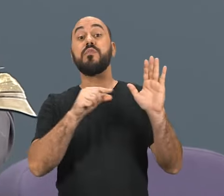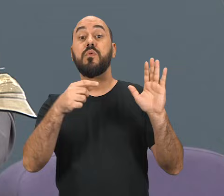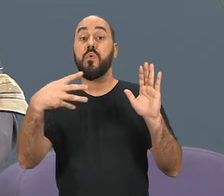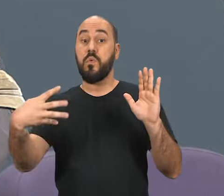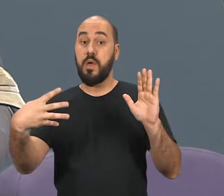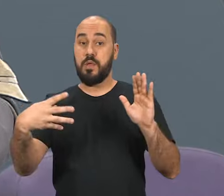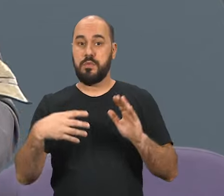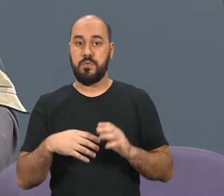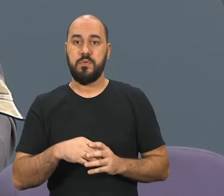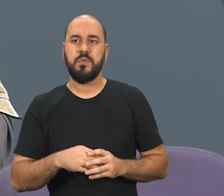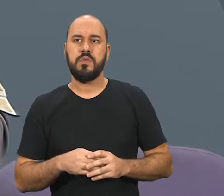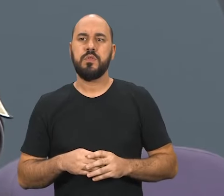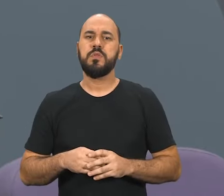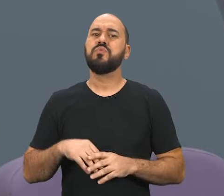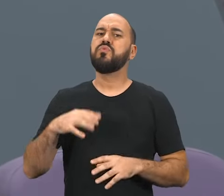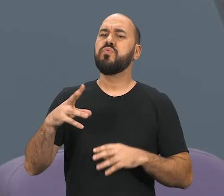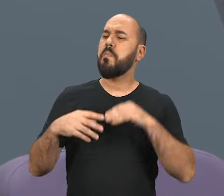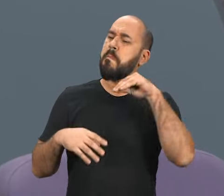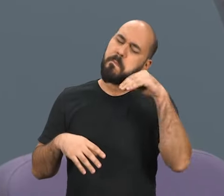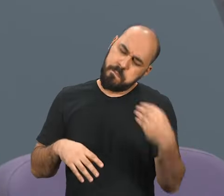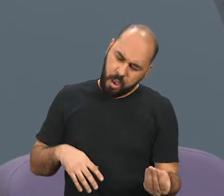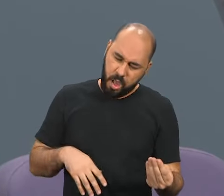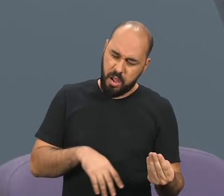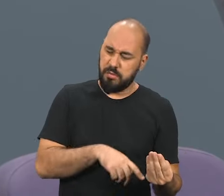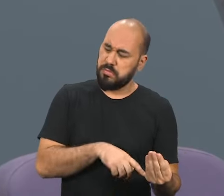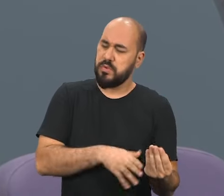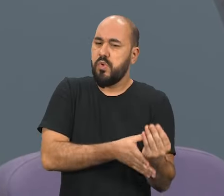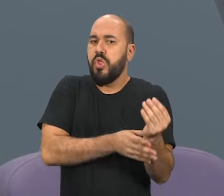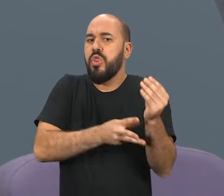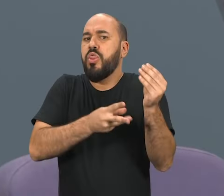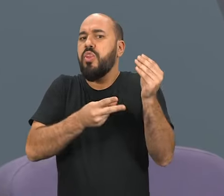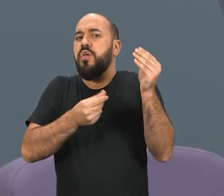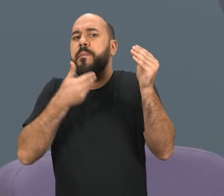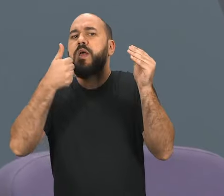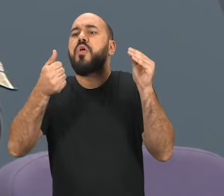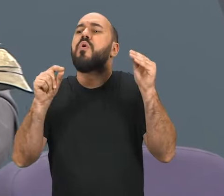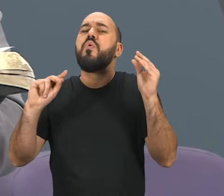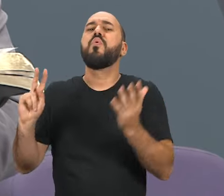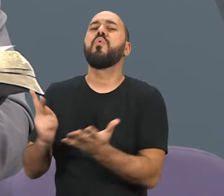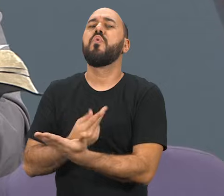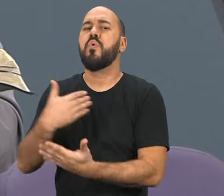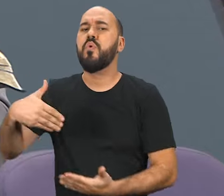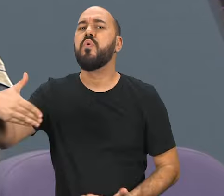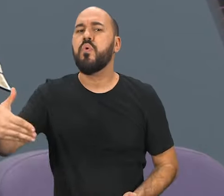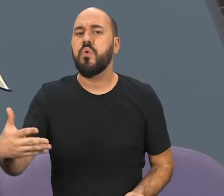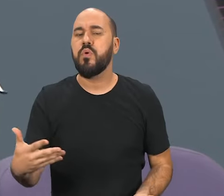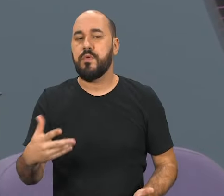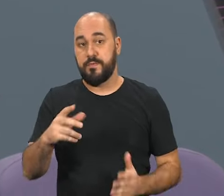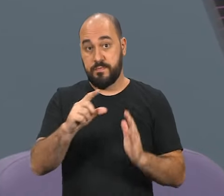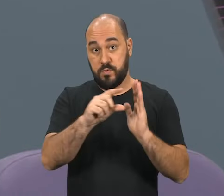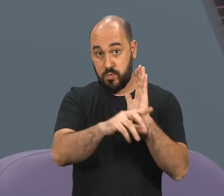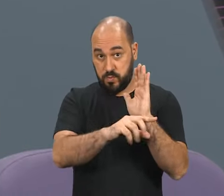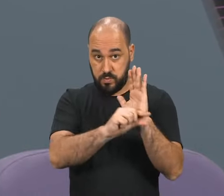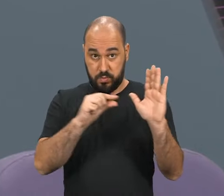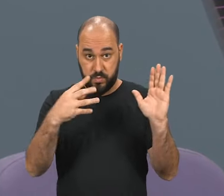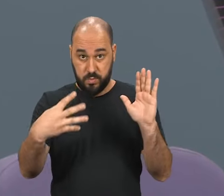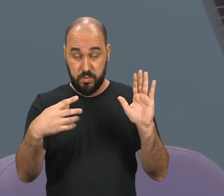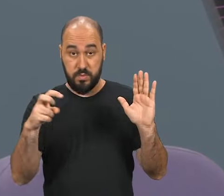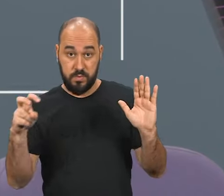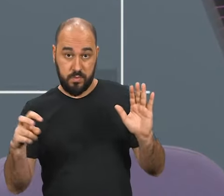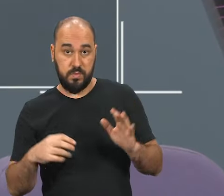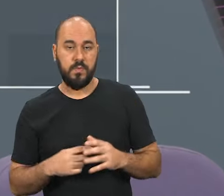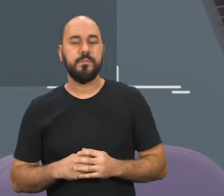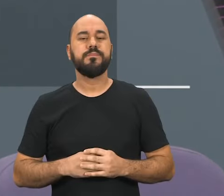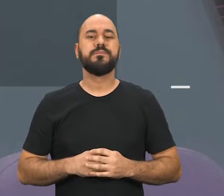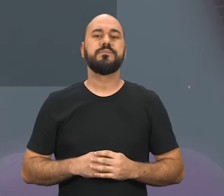4. Depois que a ferida mortal for curada totalmente, olha o que vai acontecer. Verso 4 e verso 5. O 4